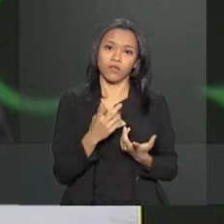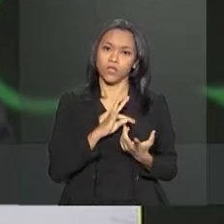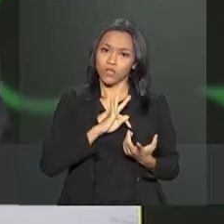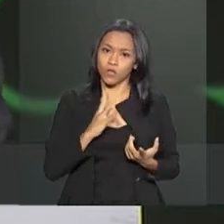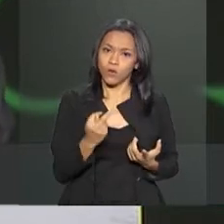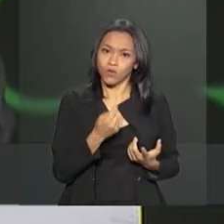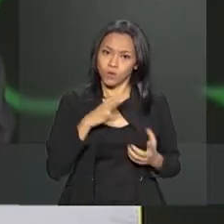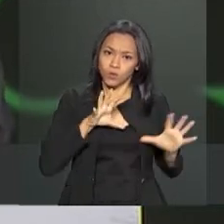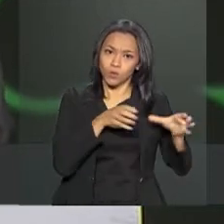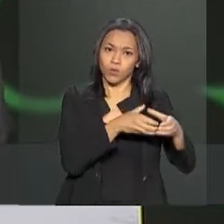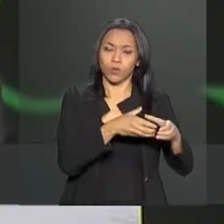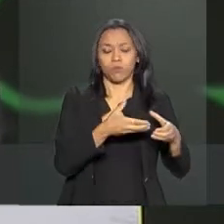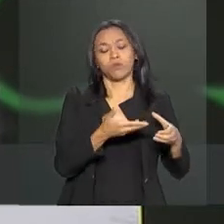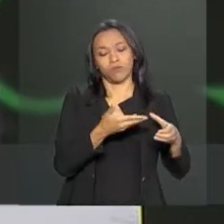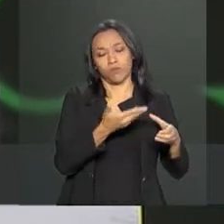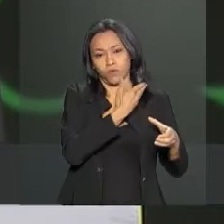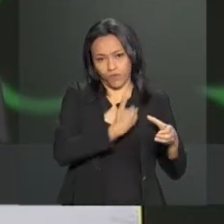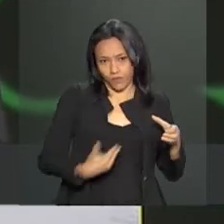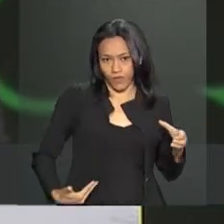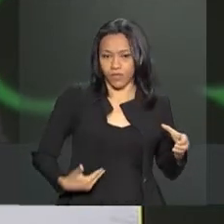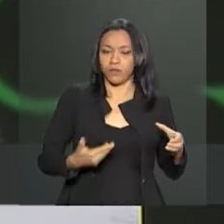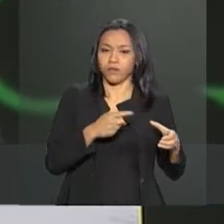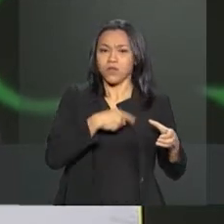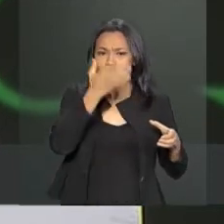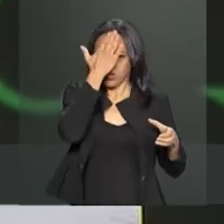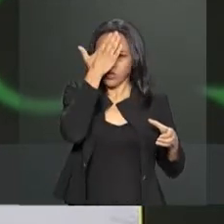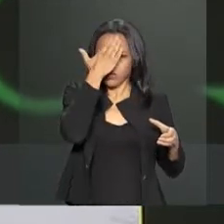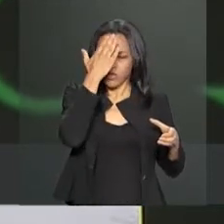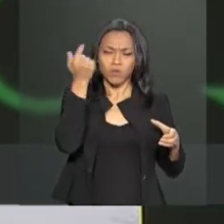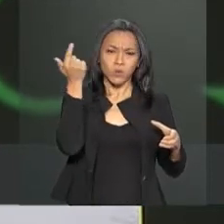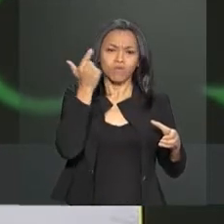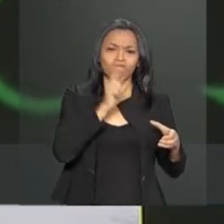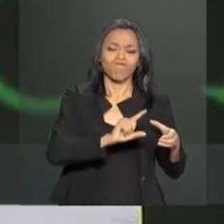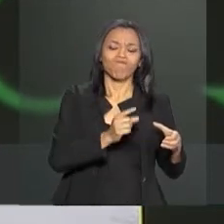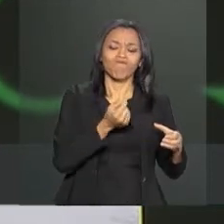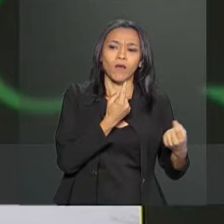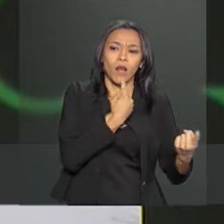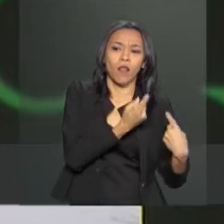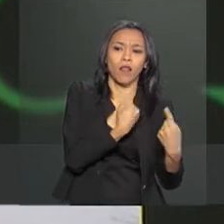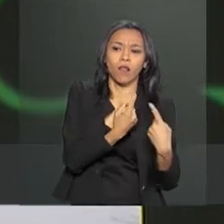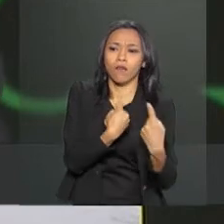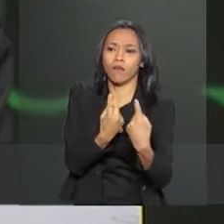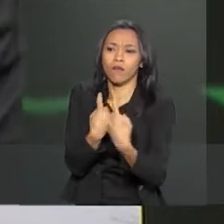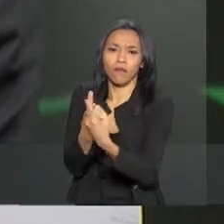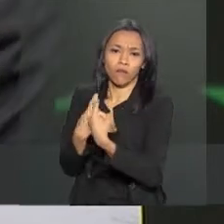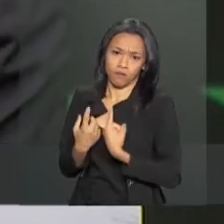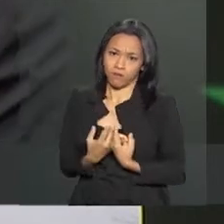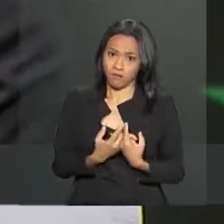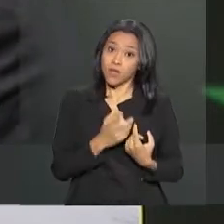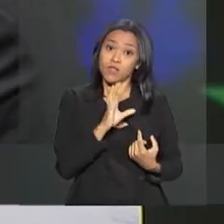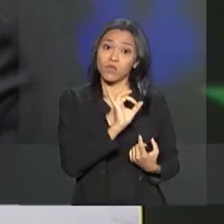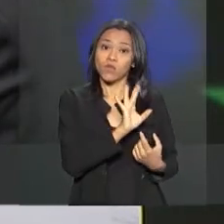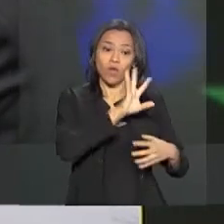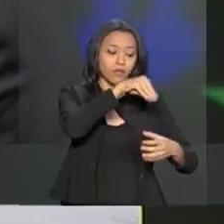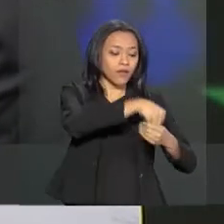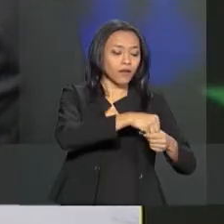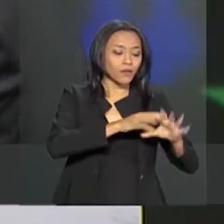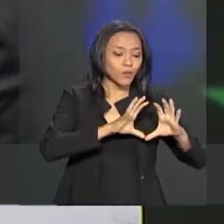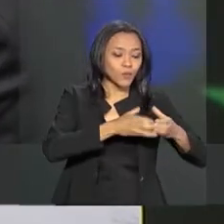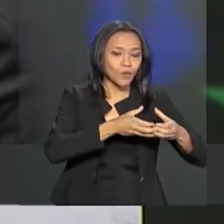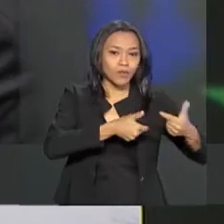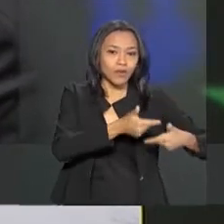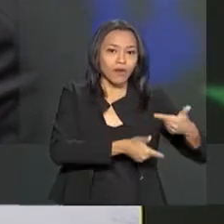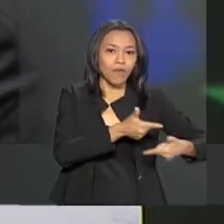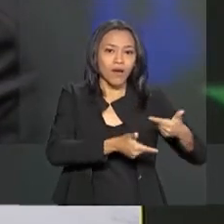equipe governamental soubemos realizar ao longo do tempo, não só internamente, e vejam